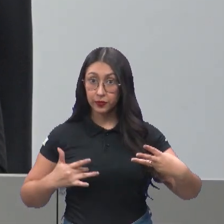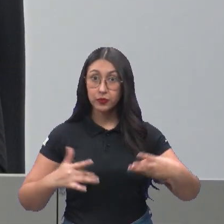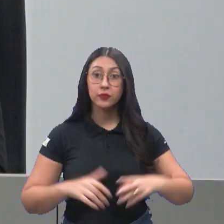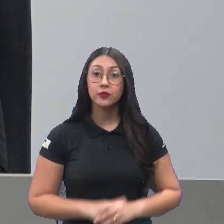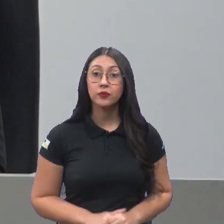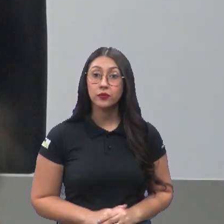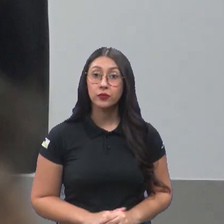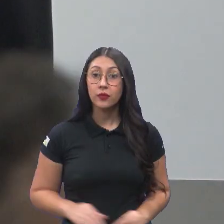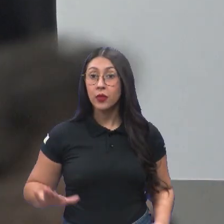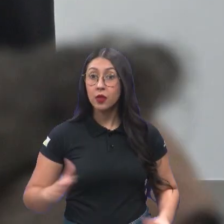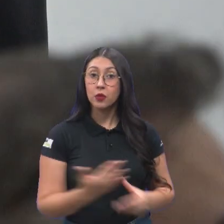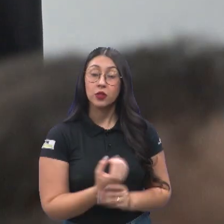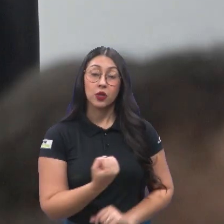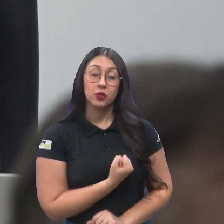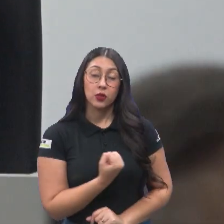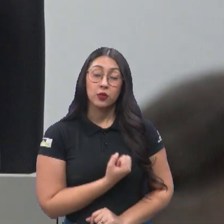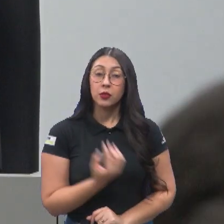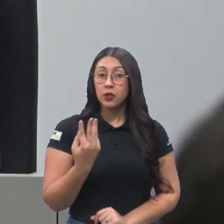Processo número